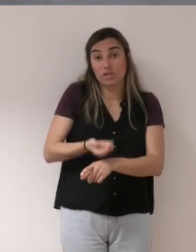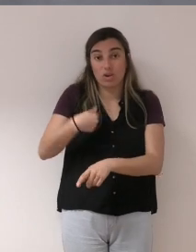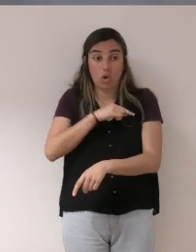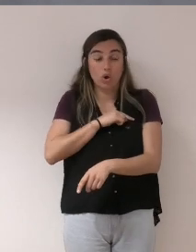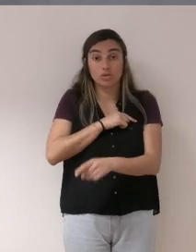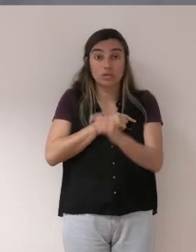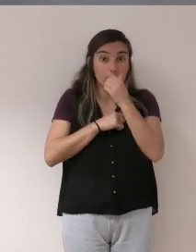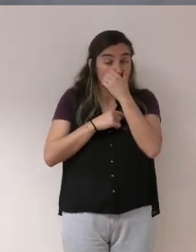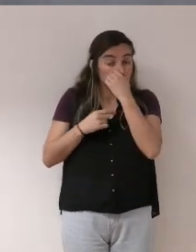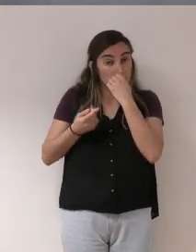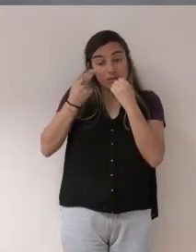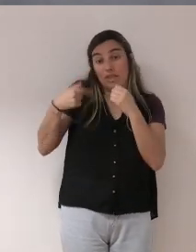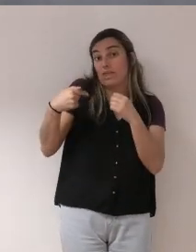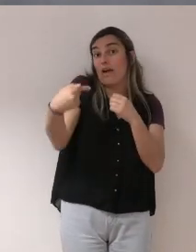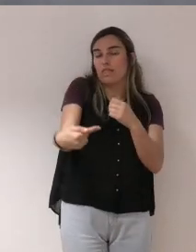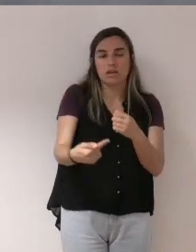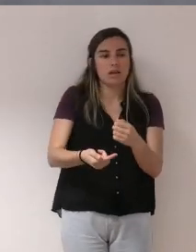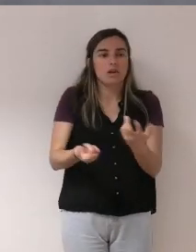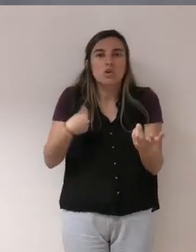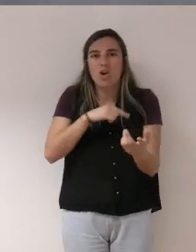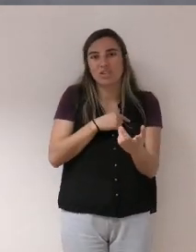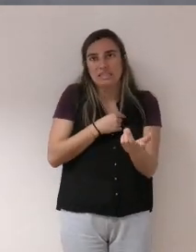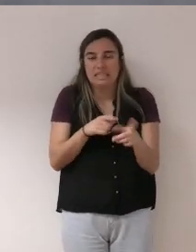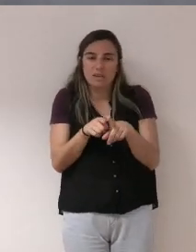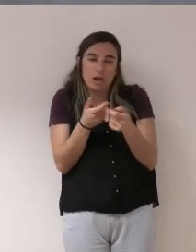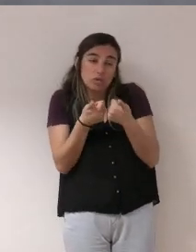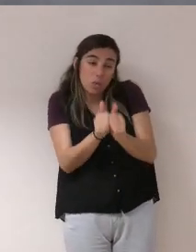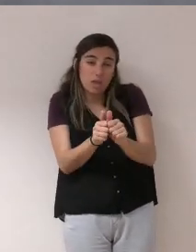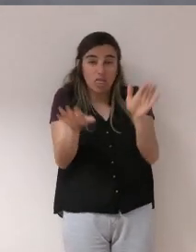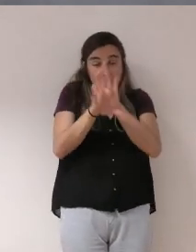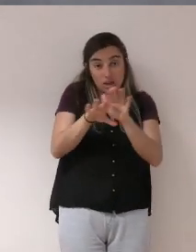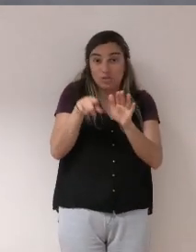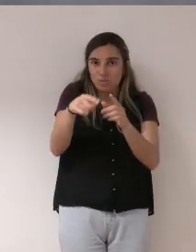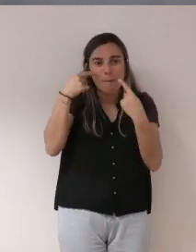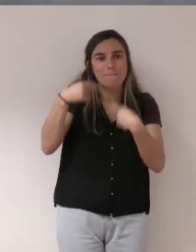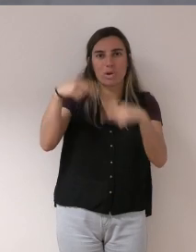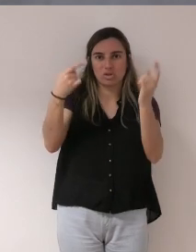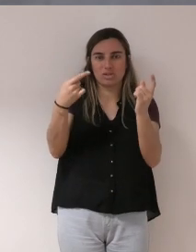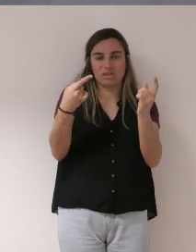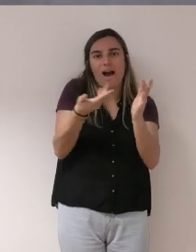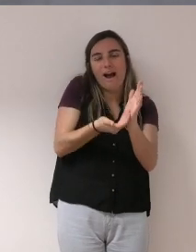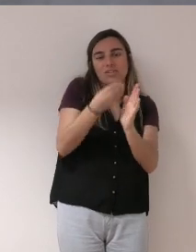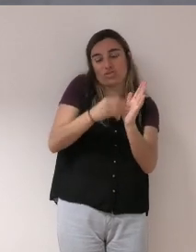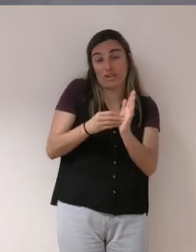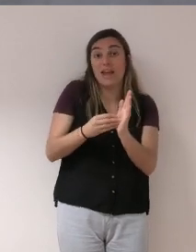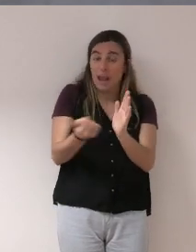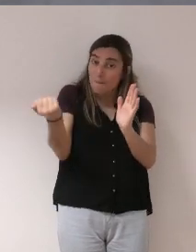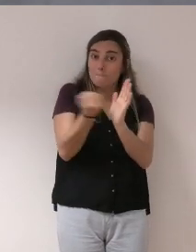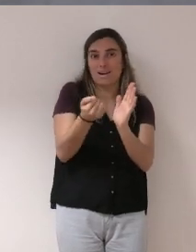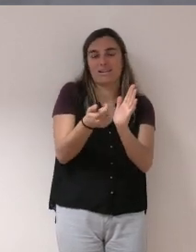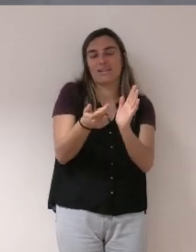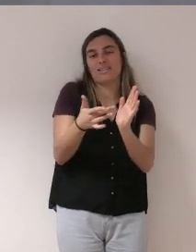na nossa vida cotidiana, preferimos deixar escondidas. Não é? E eu acho que isso é realmente a marca da